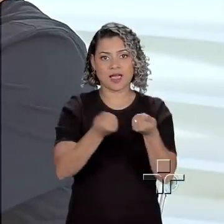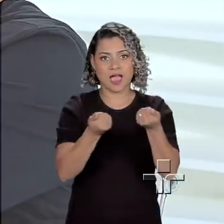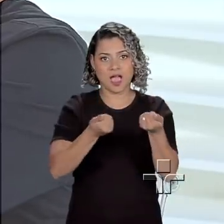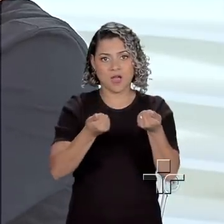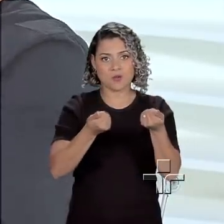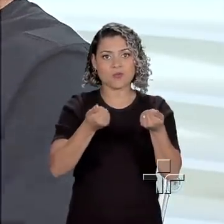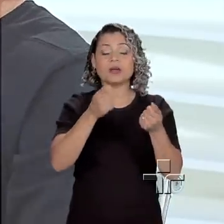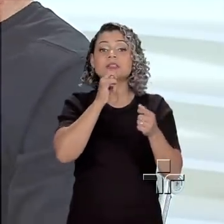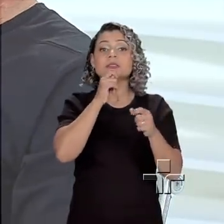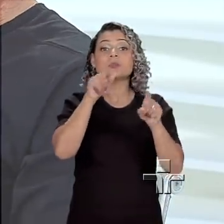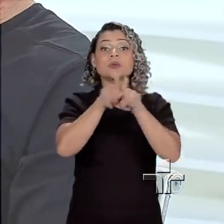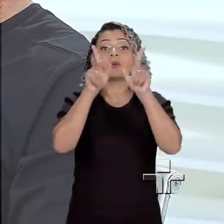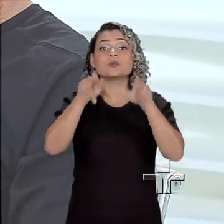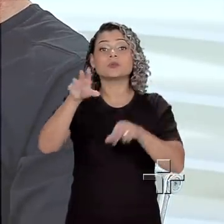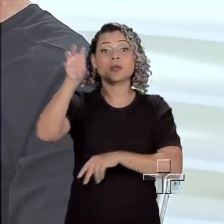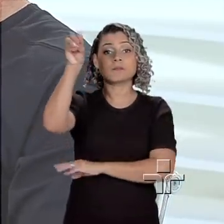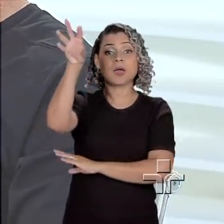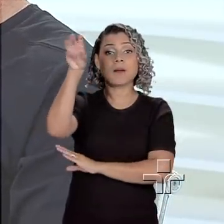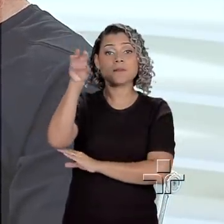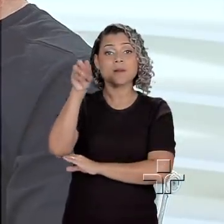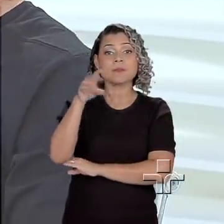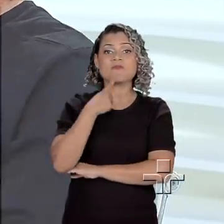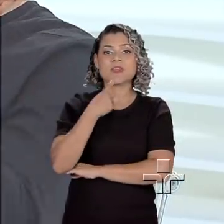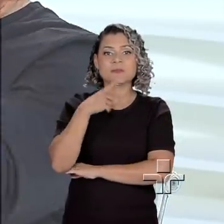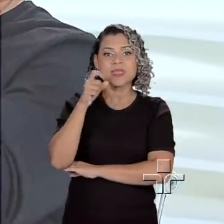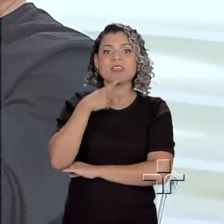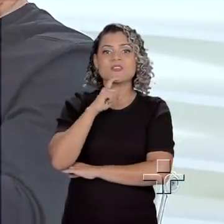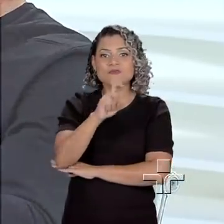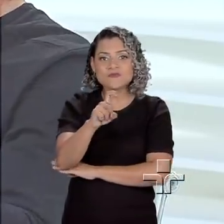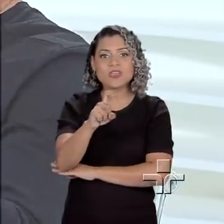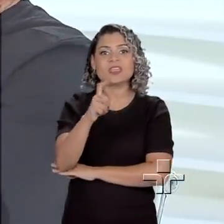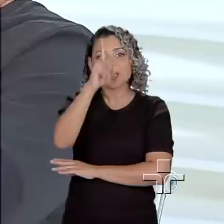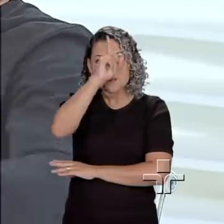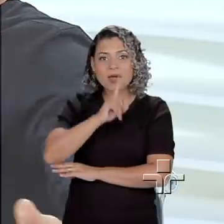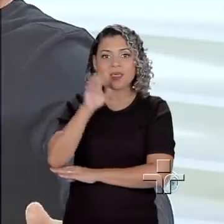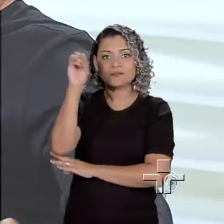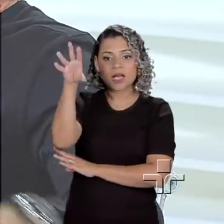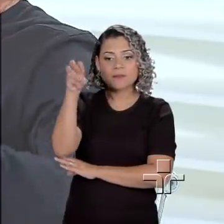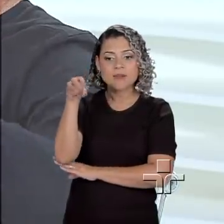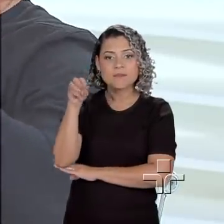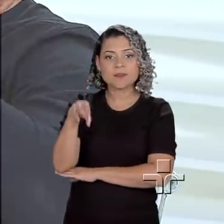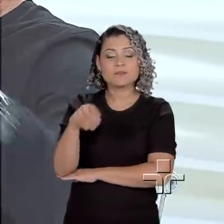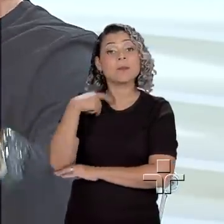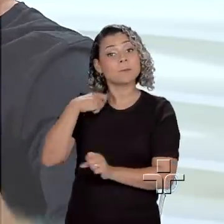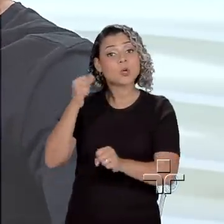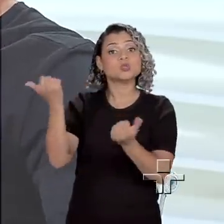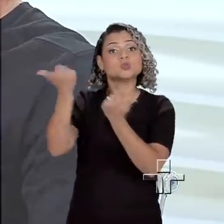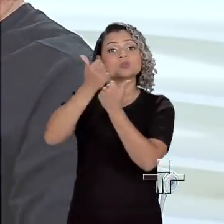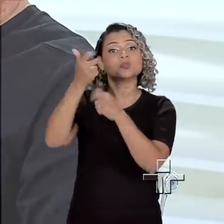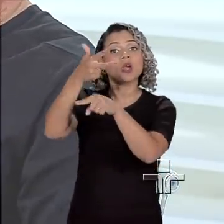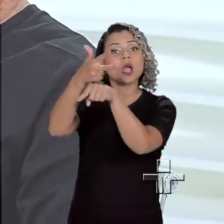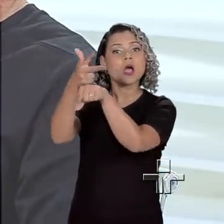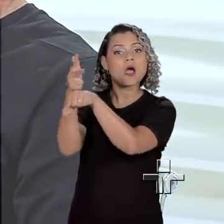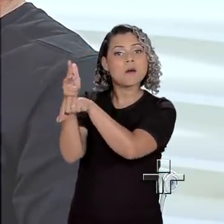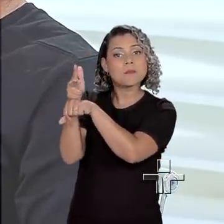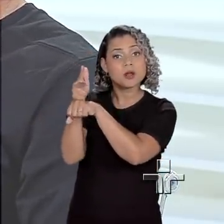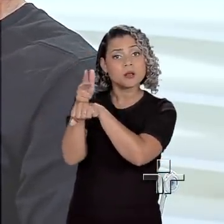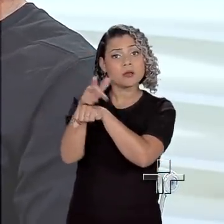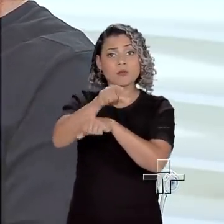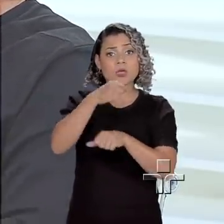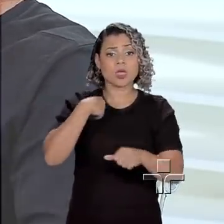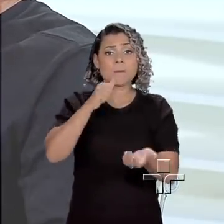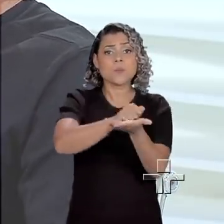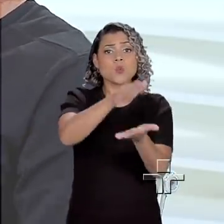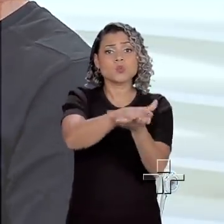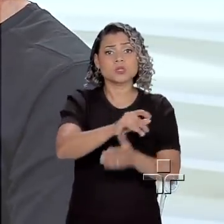digitais, tá certo? Eu podia rerotear o trânsito, sim, usando câmeras para multar e barreiras eletrônicas ou físicas no meio da rua, de tal maneira